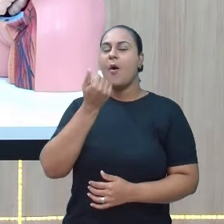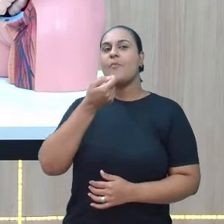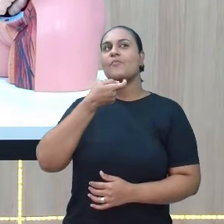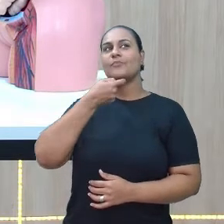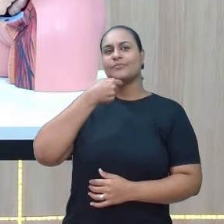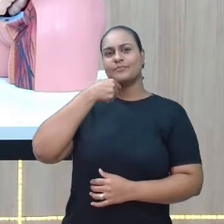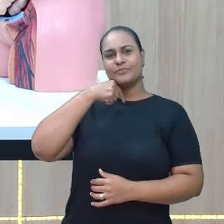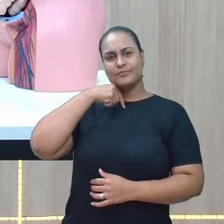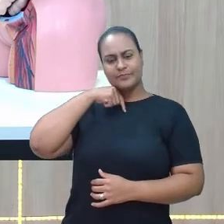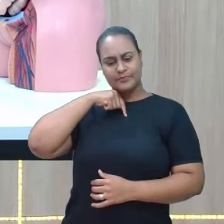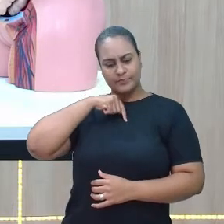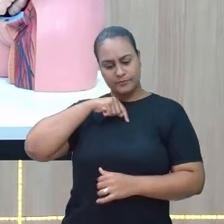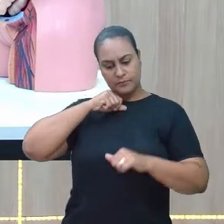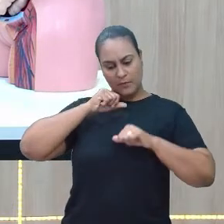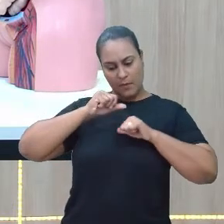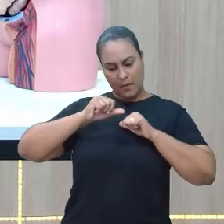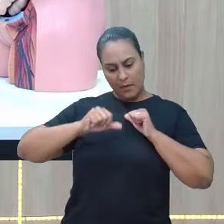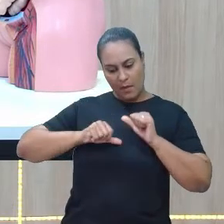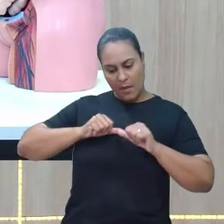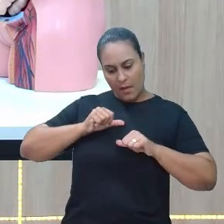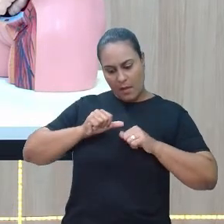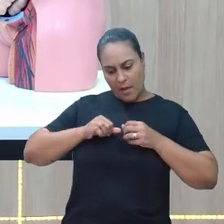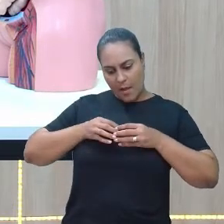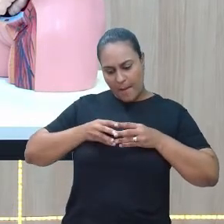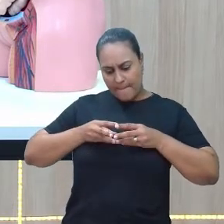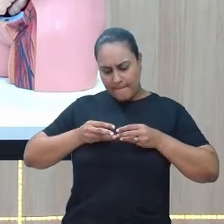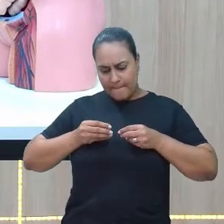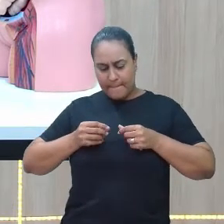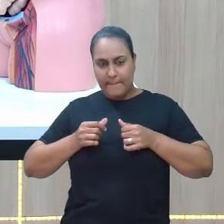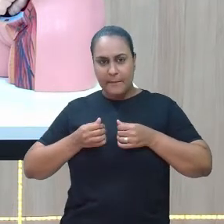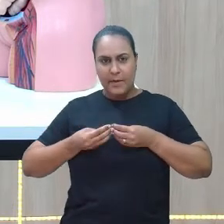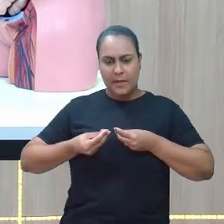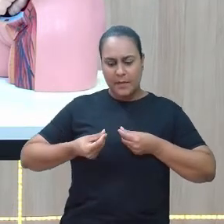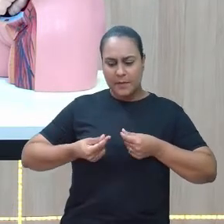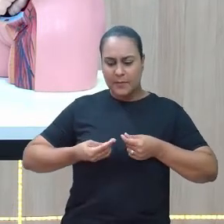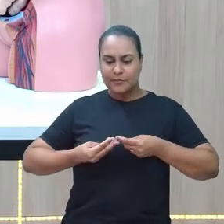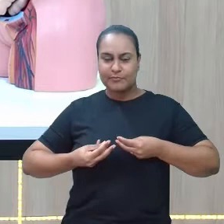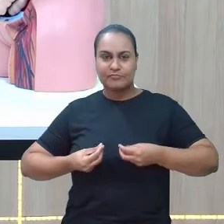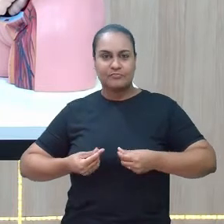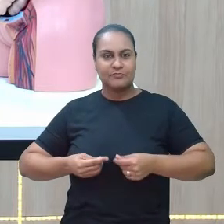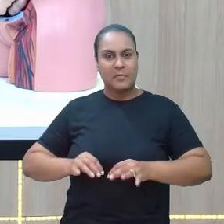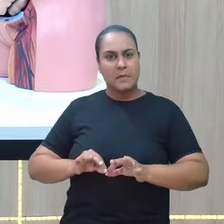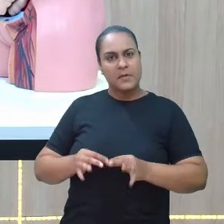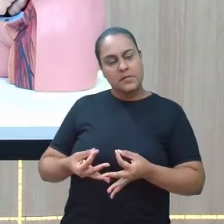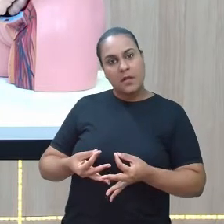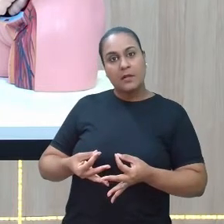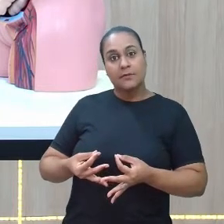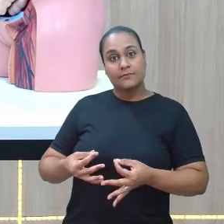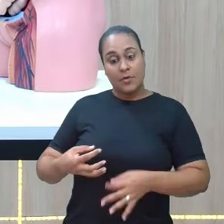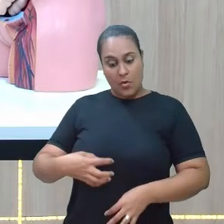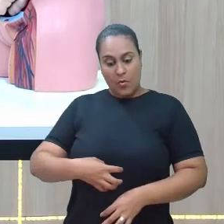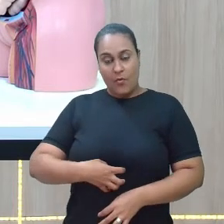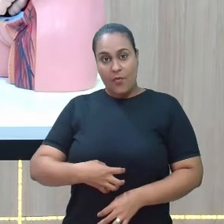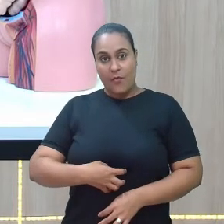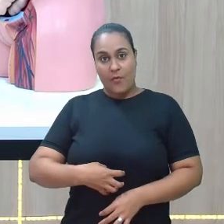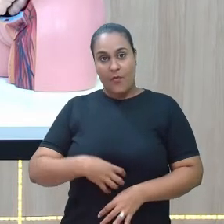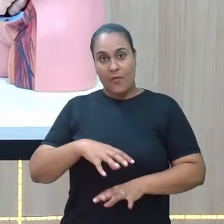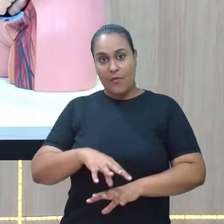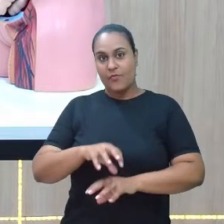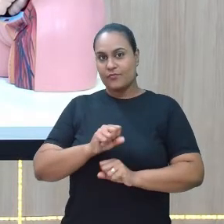eles possam ser transformados em partículas mais simples que possam ser absorvidas pelo